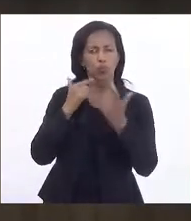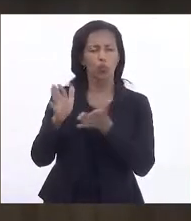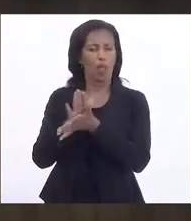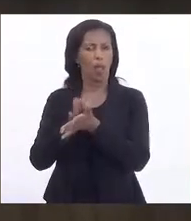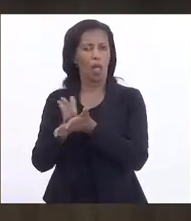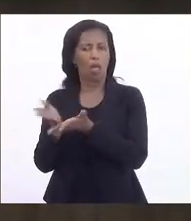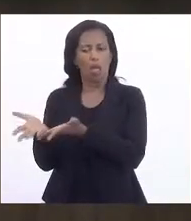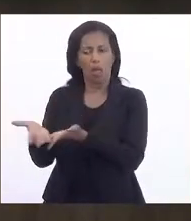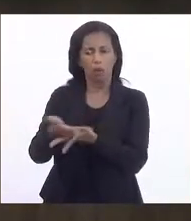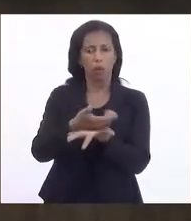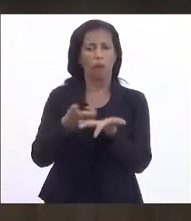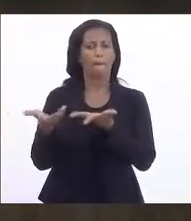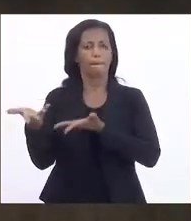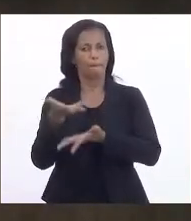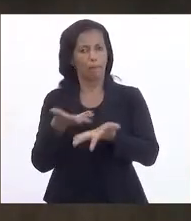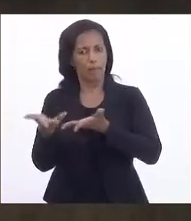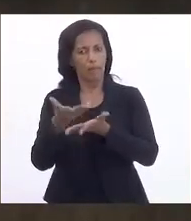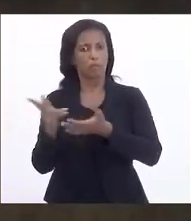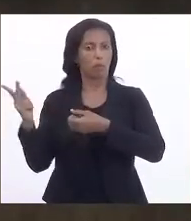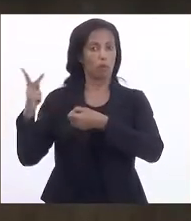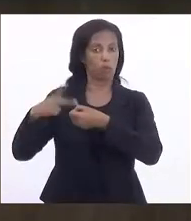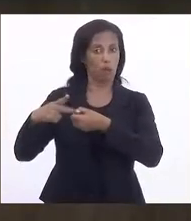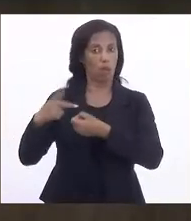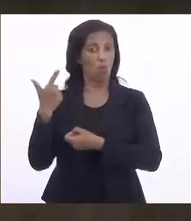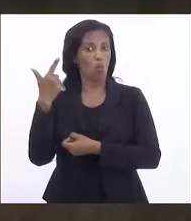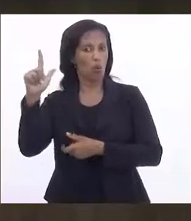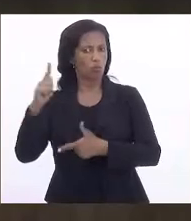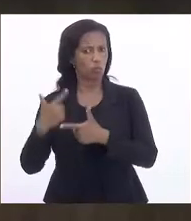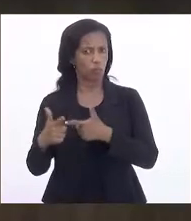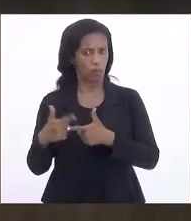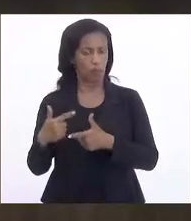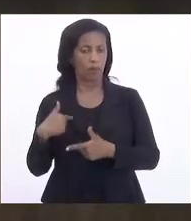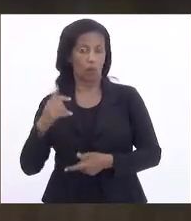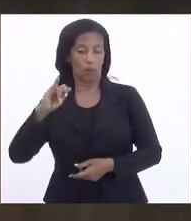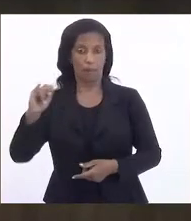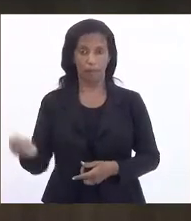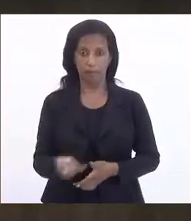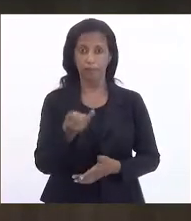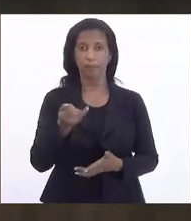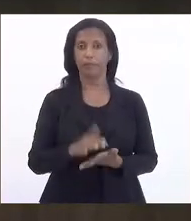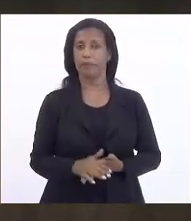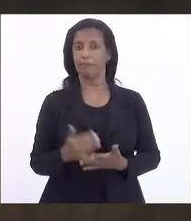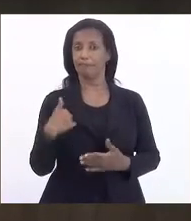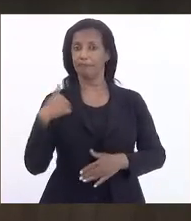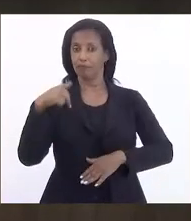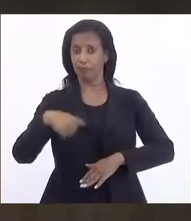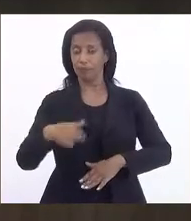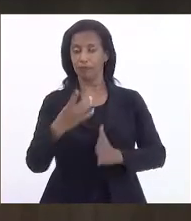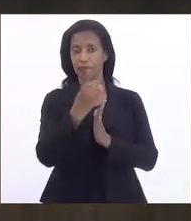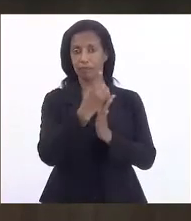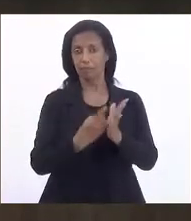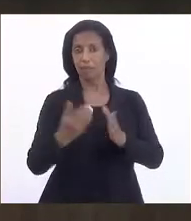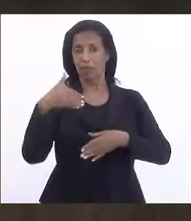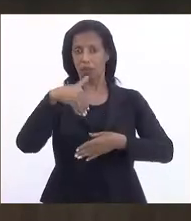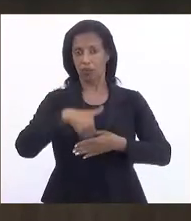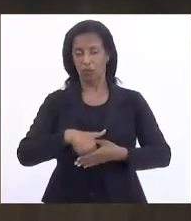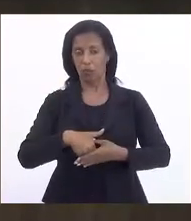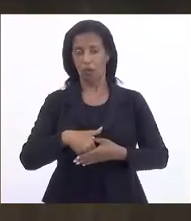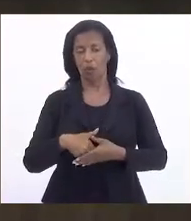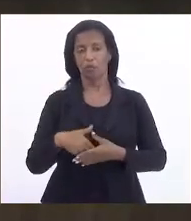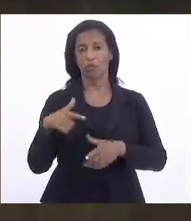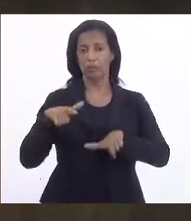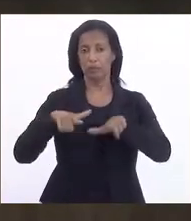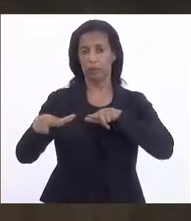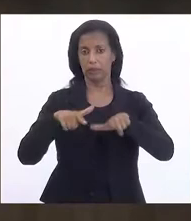arrecadação com roitos e participações um outro gargalo e aí eu aproveito que estou aqui declarando voto nesse importante trabalho de